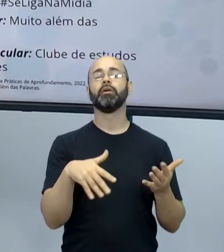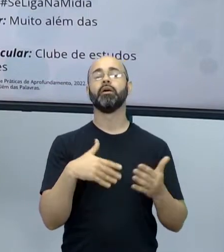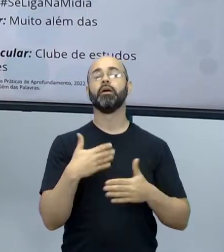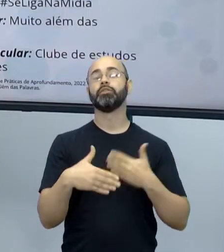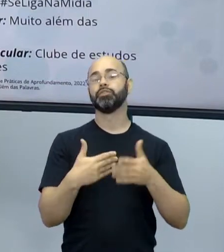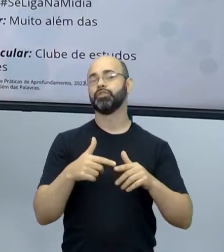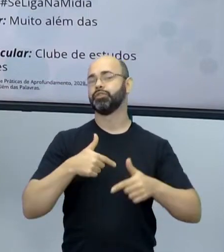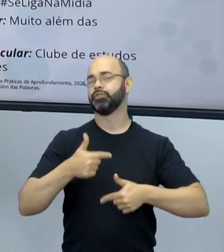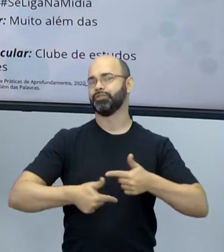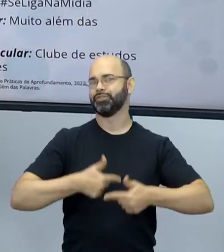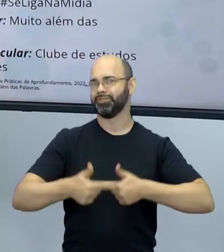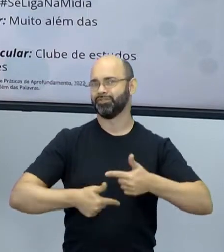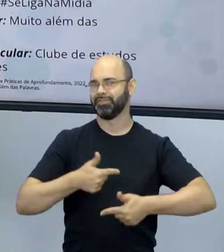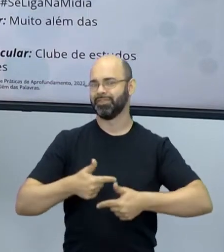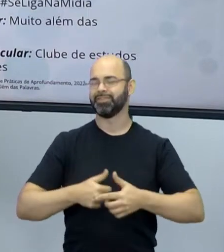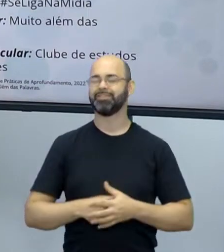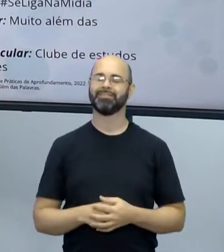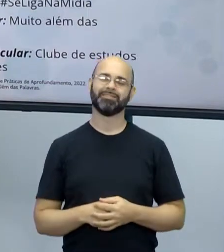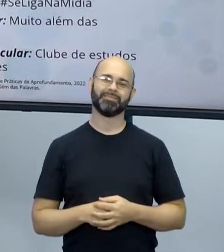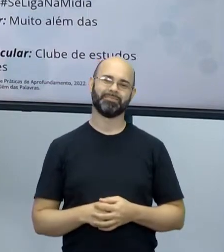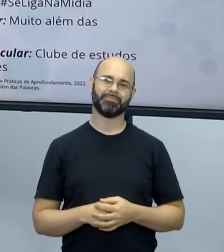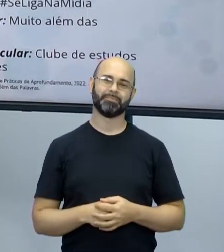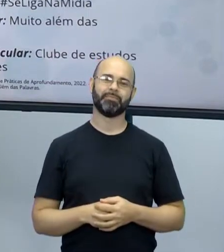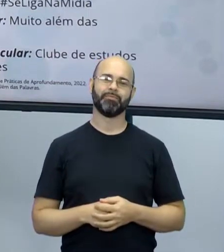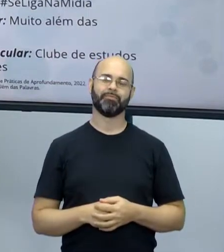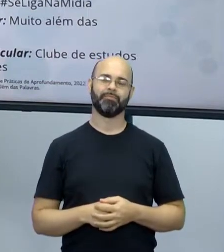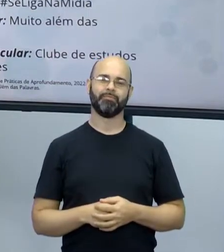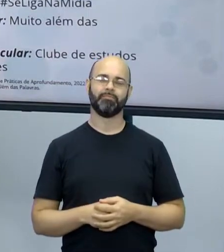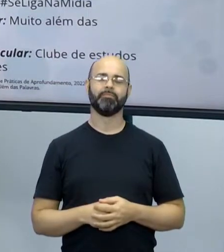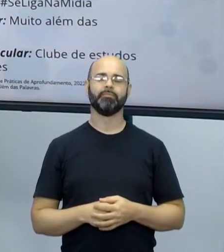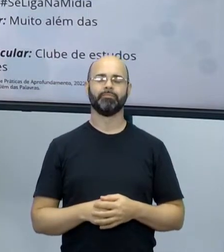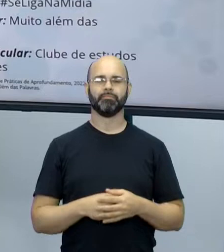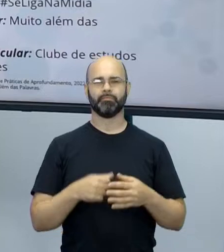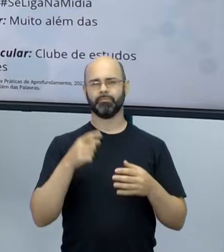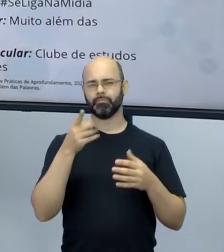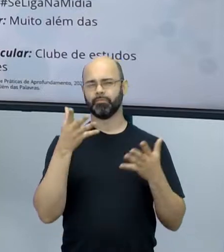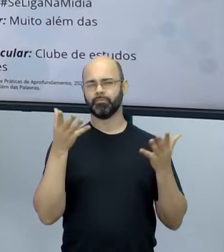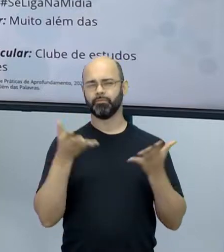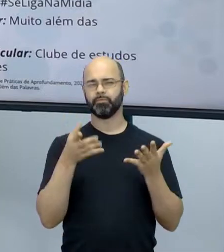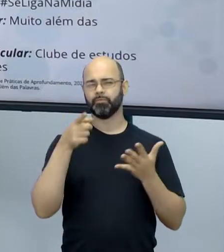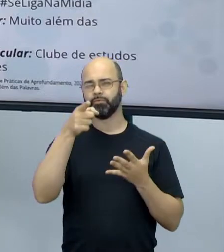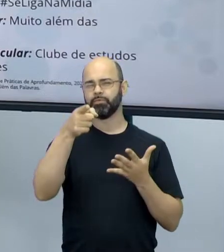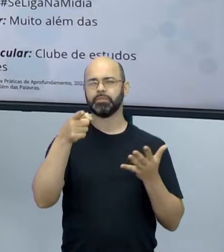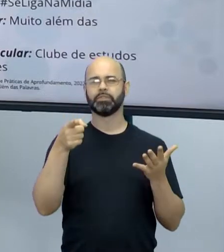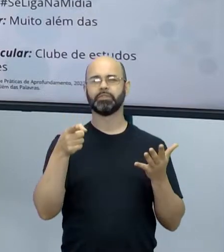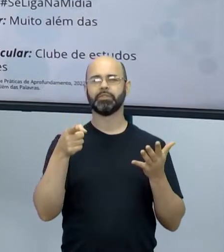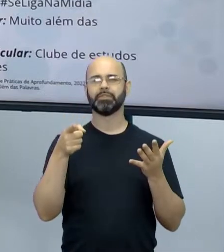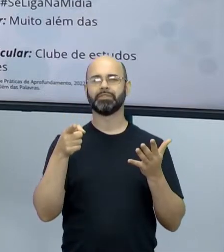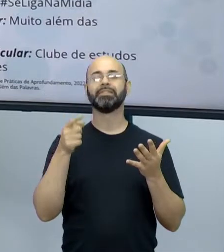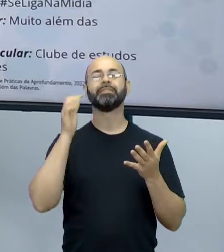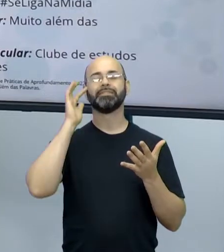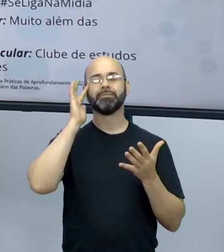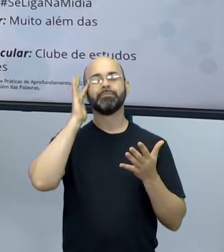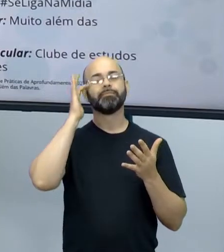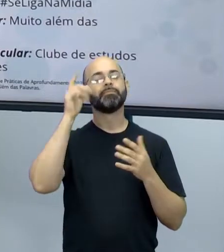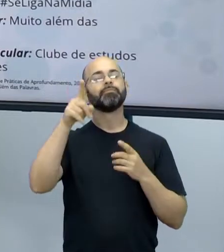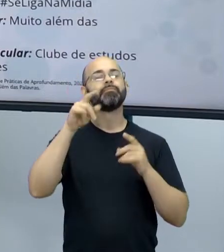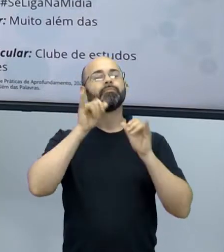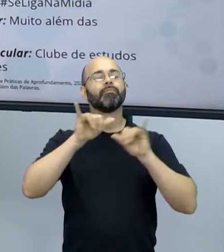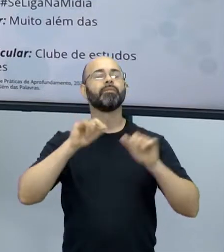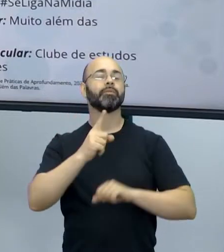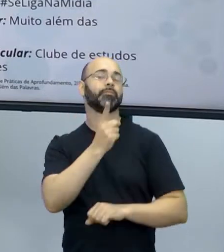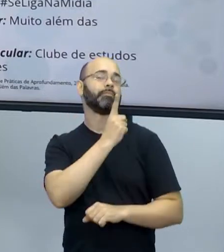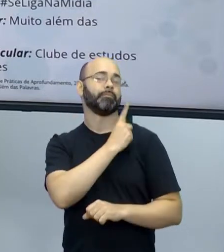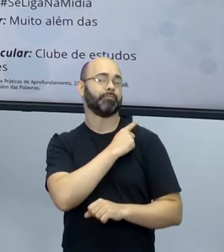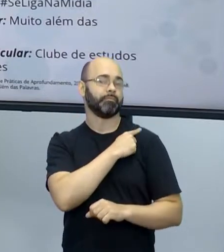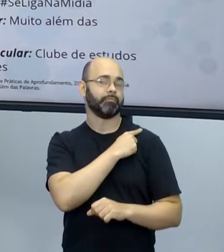propor ao final uma mostra de cinema na escola. A ideia é que vocês divulguem para a primeira série do ensino médio, e